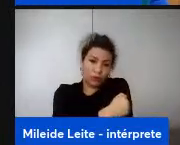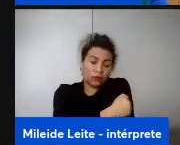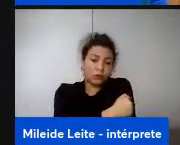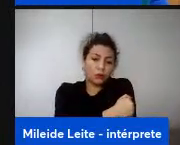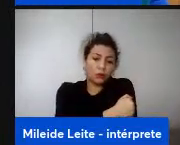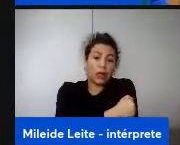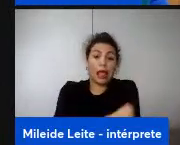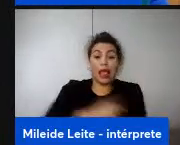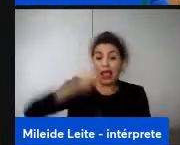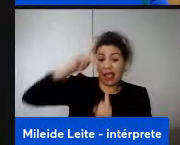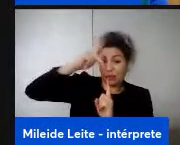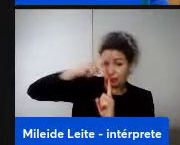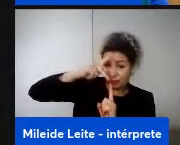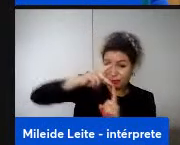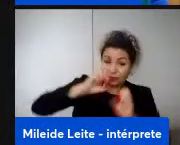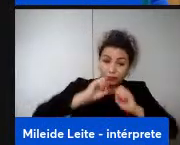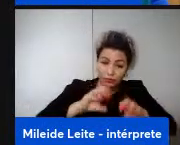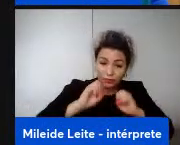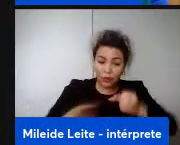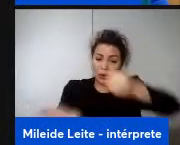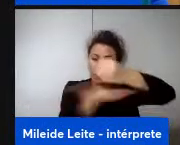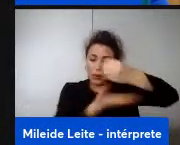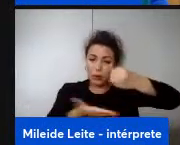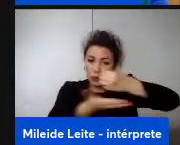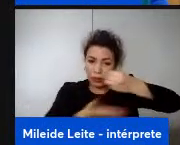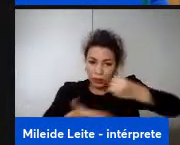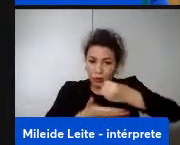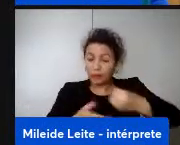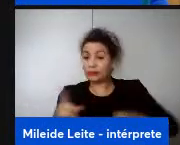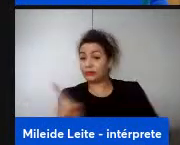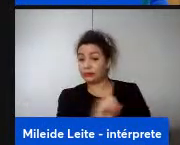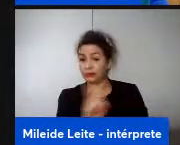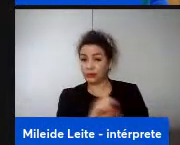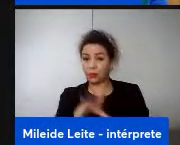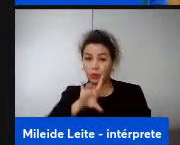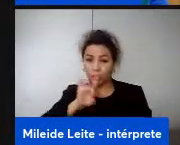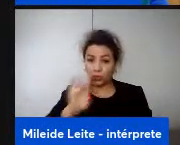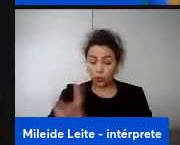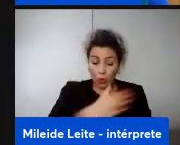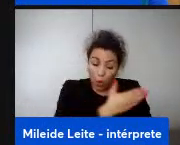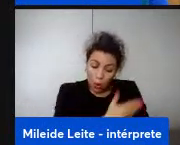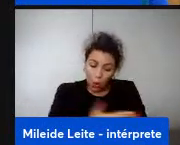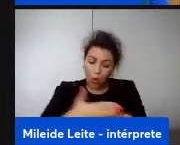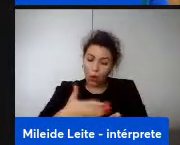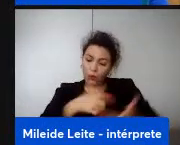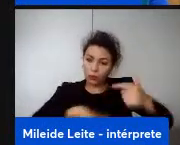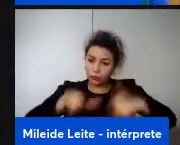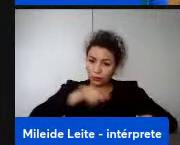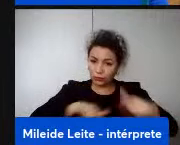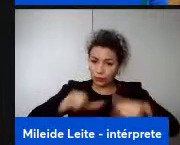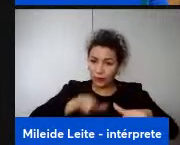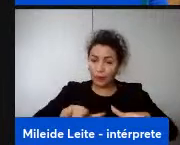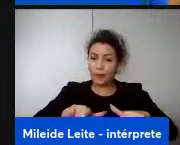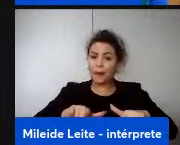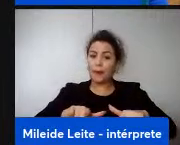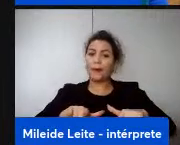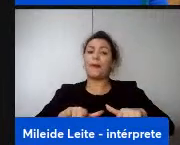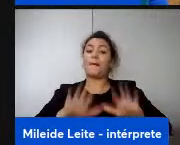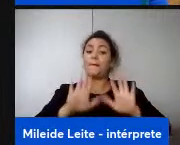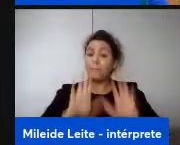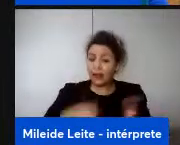o princípio de ensino básico, não somente no início do trabalho, mas deve